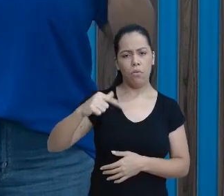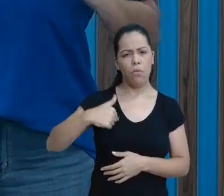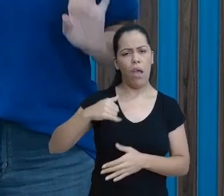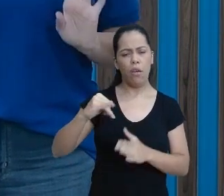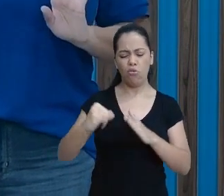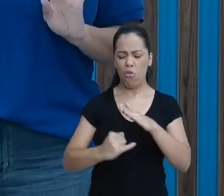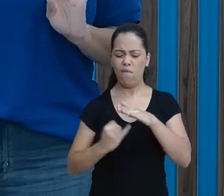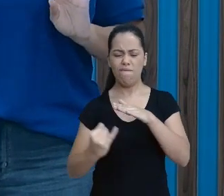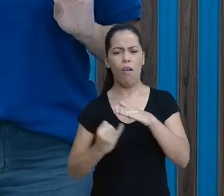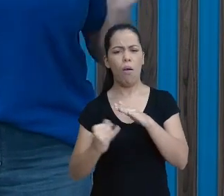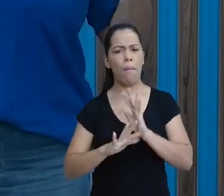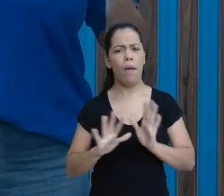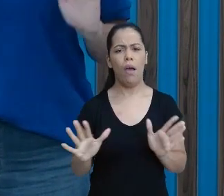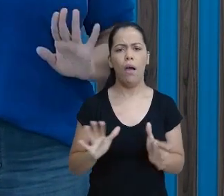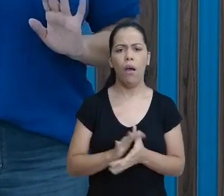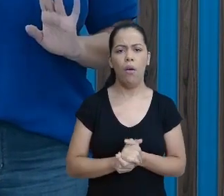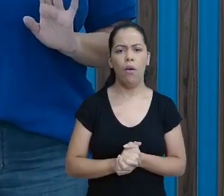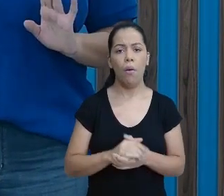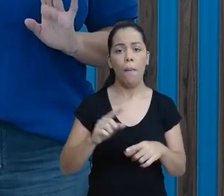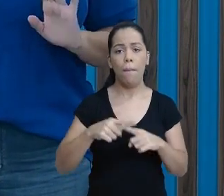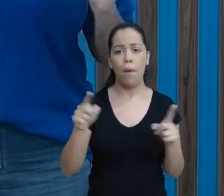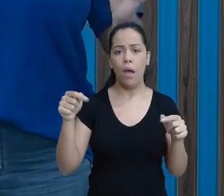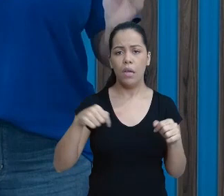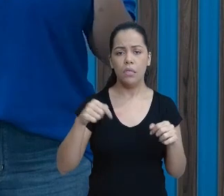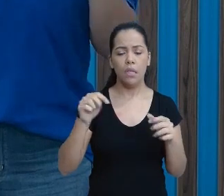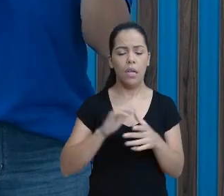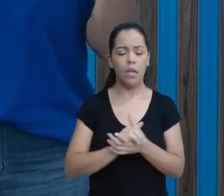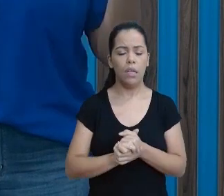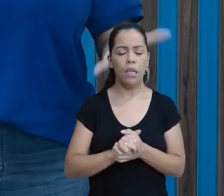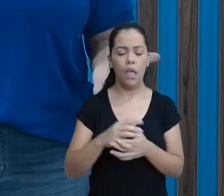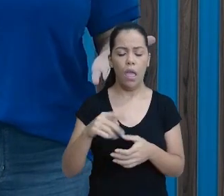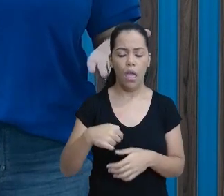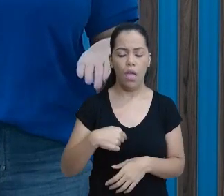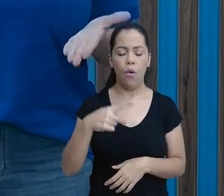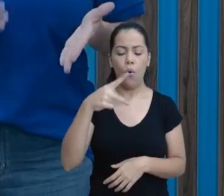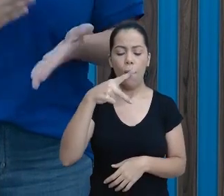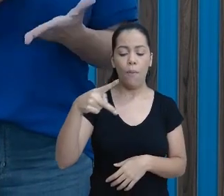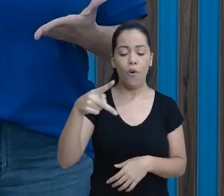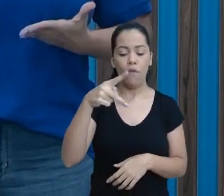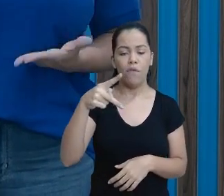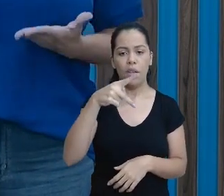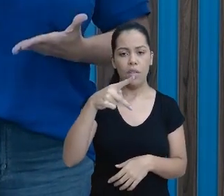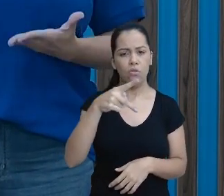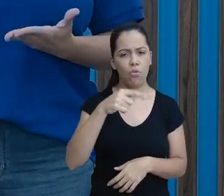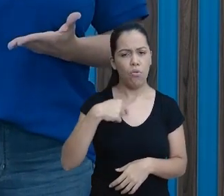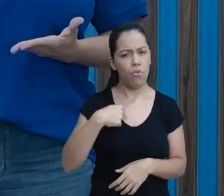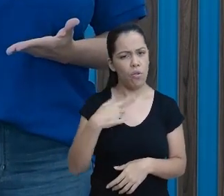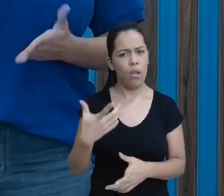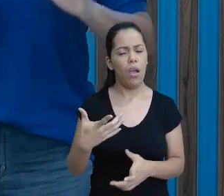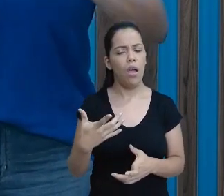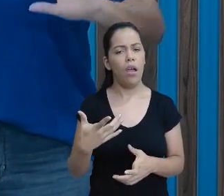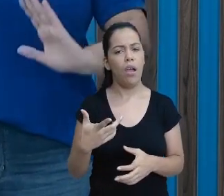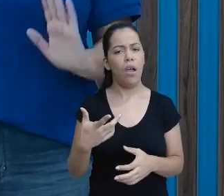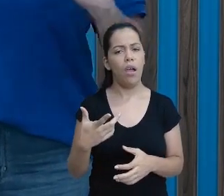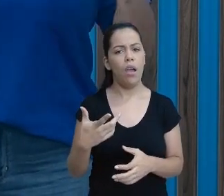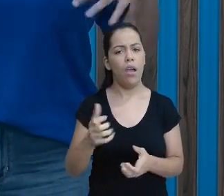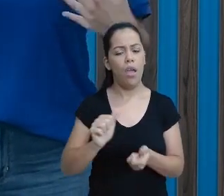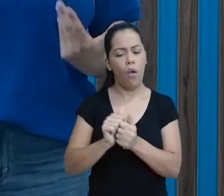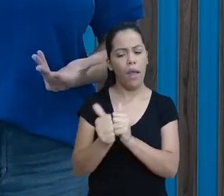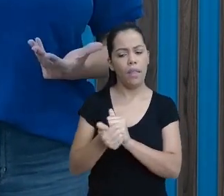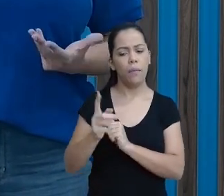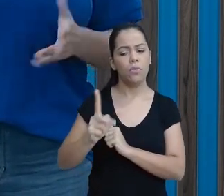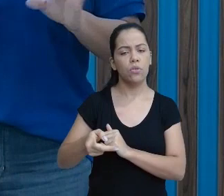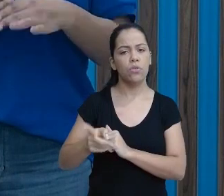Camille pessoa, indivíduo. Aqui, como professora, eu busco sempre adaptar a